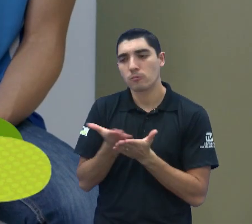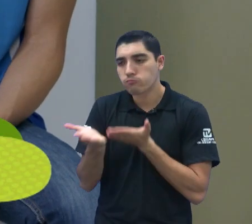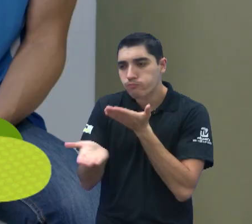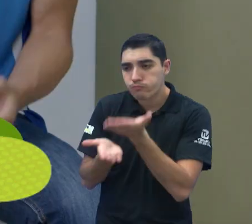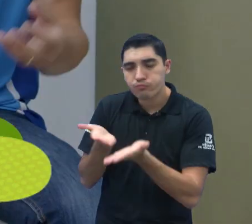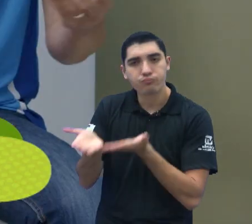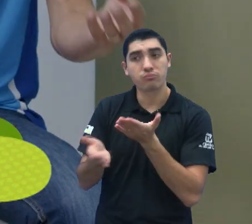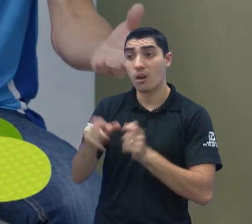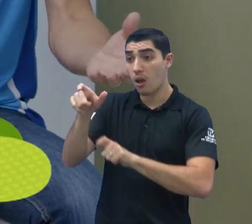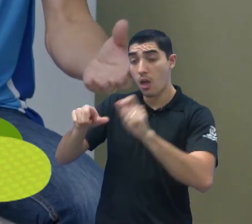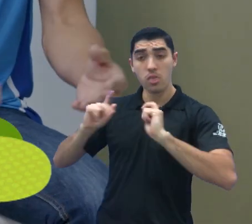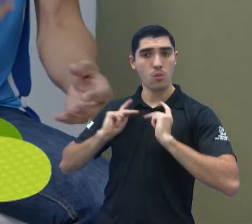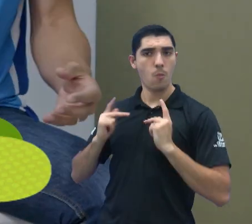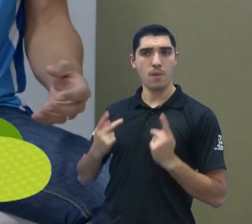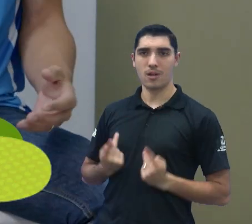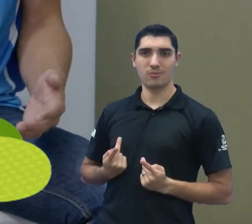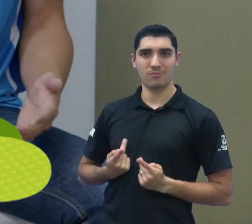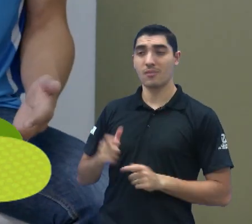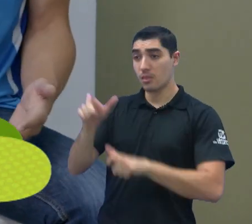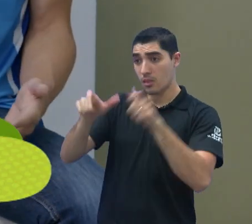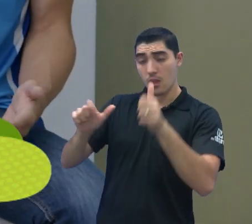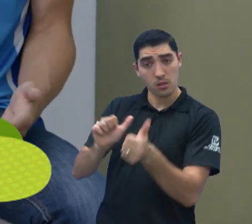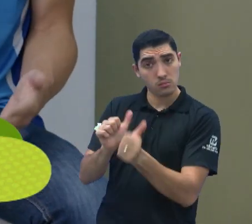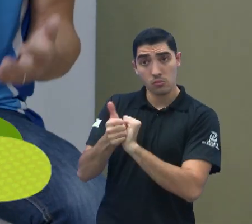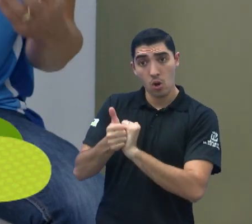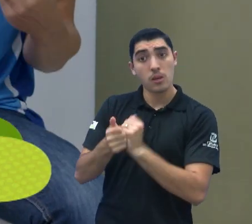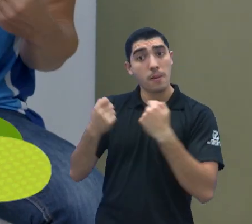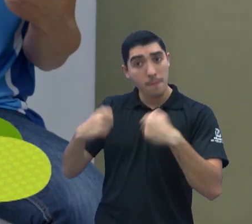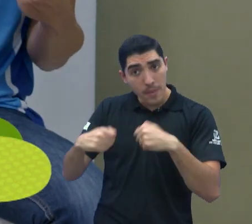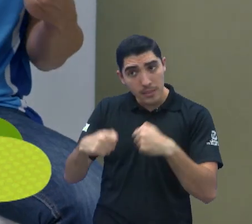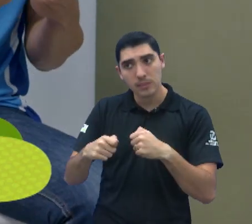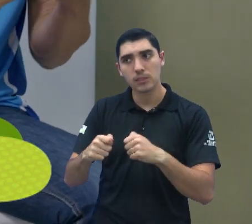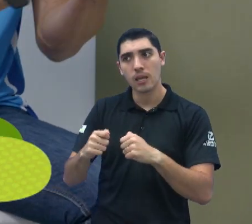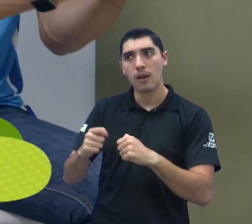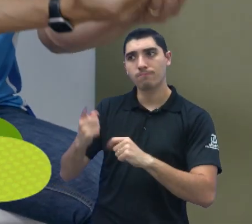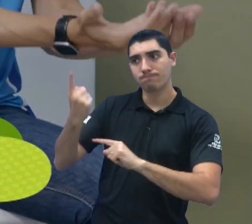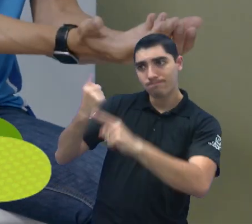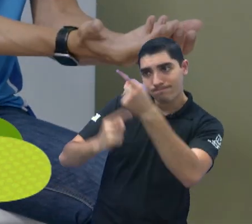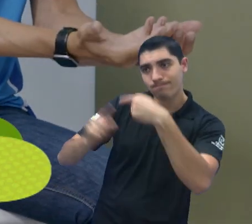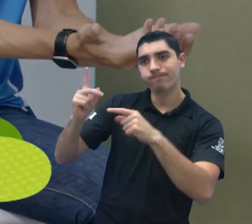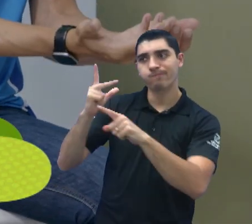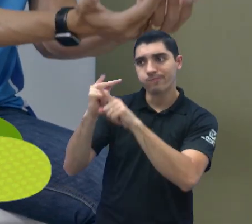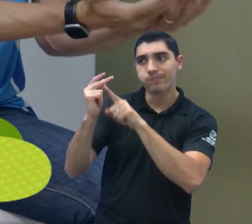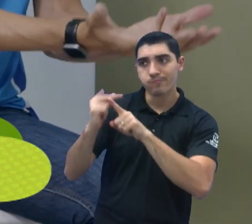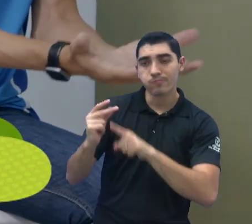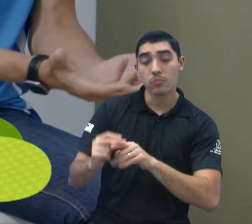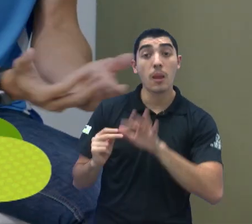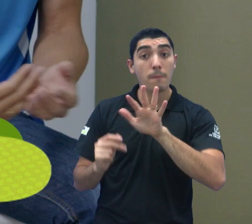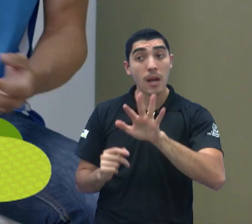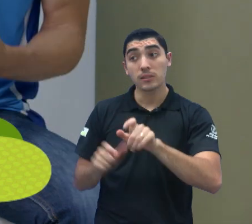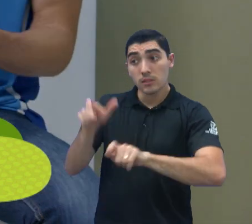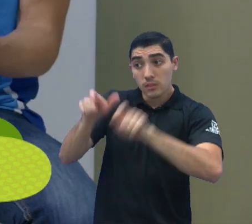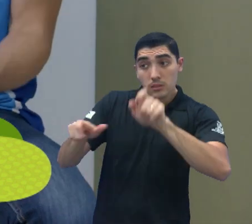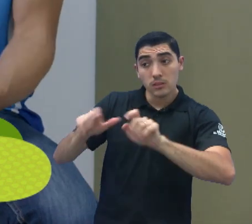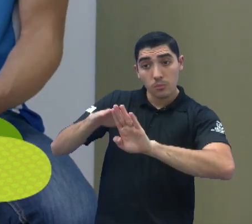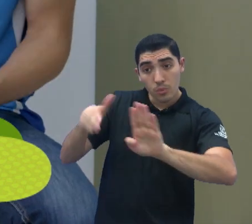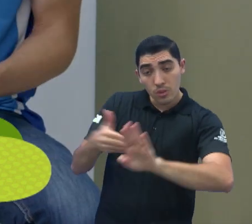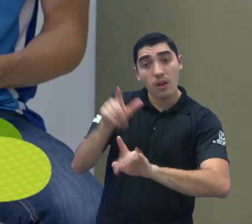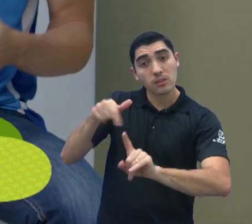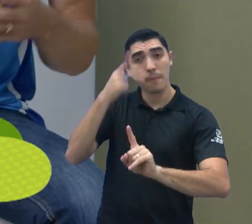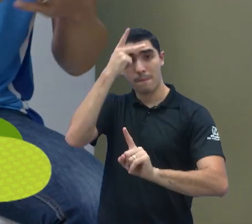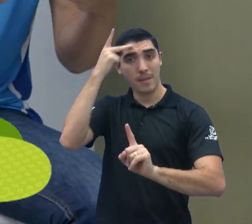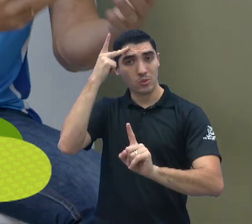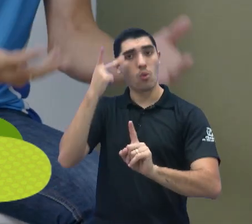seres humanos, são jogadores que precisam dar resultados, mas para isso a gente tem que entender que eles são pessoas. Tratar